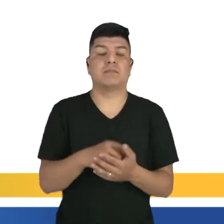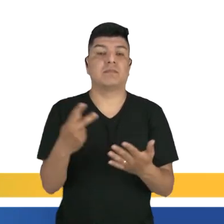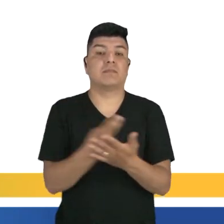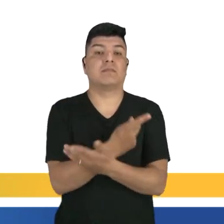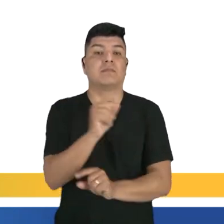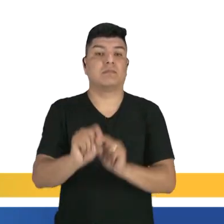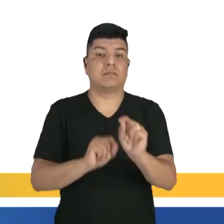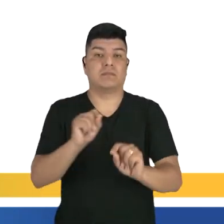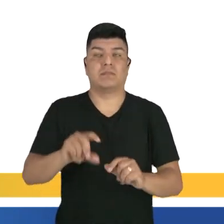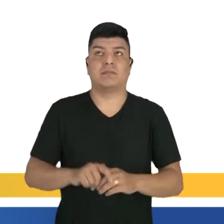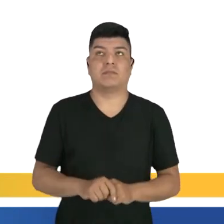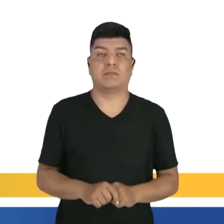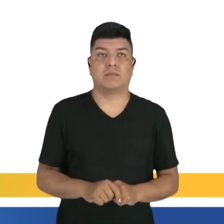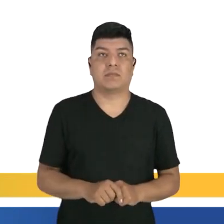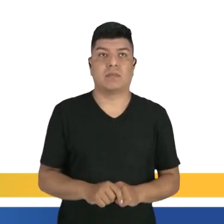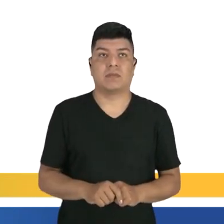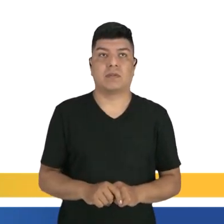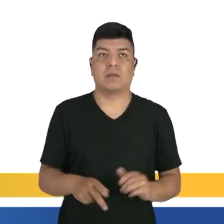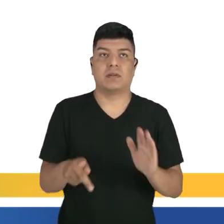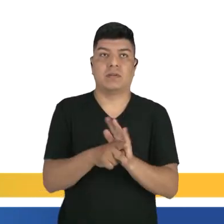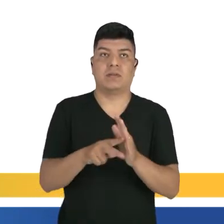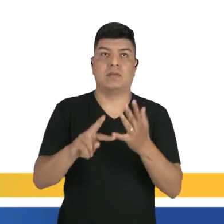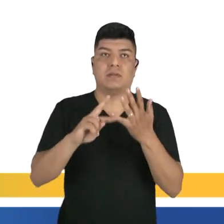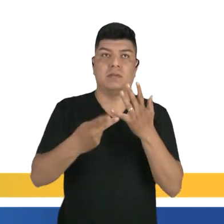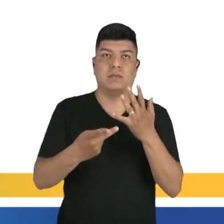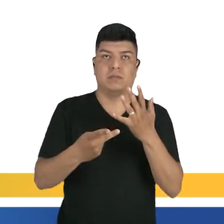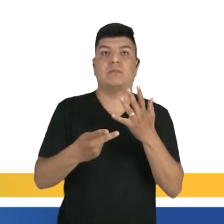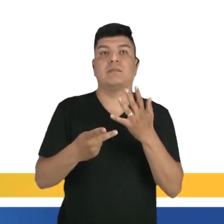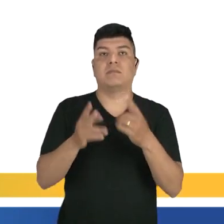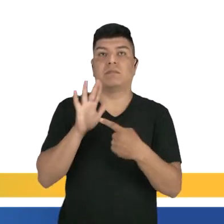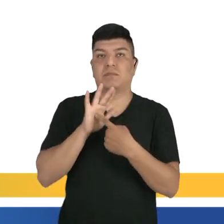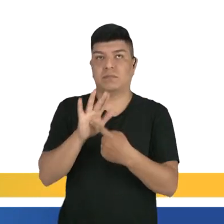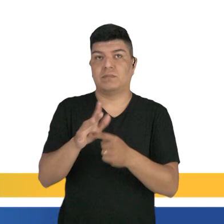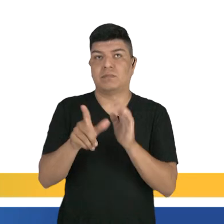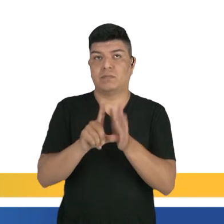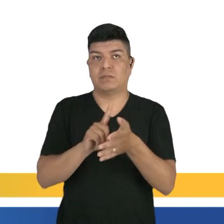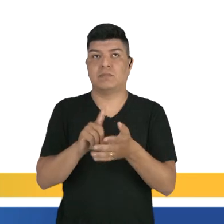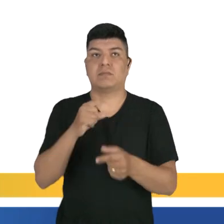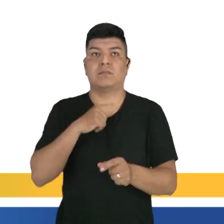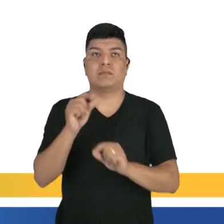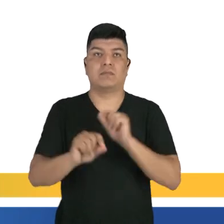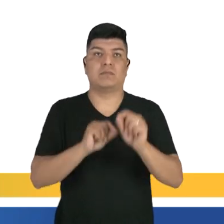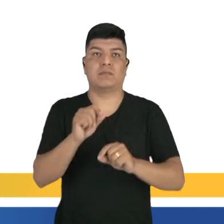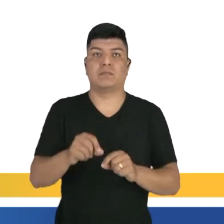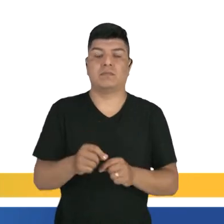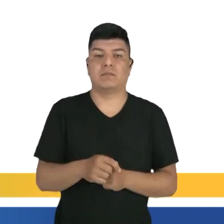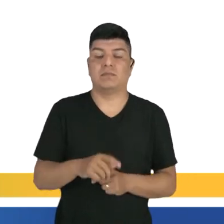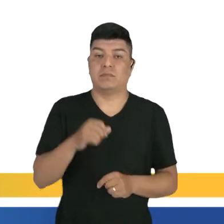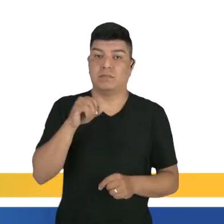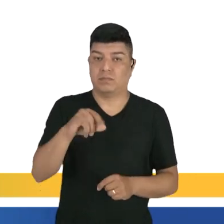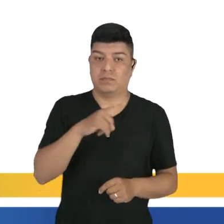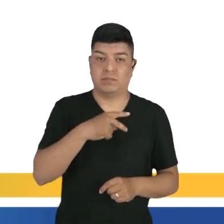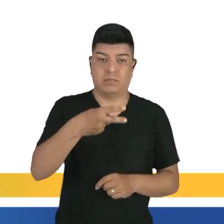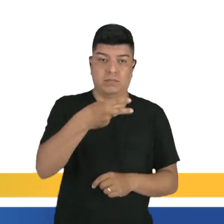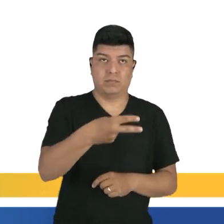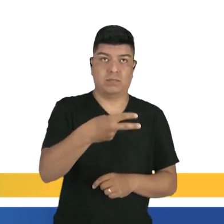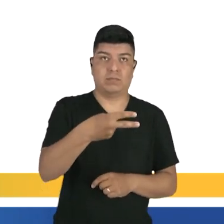acontecer. Pela propriedade da potenciação anteriormente mencionada, nós temos que, se eu